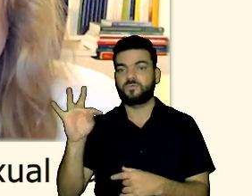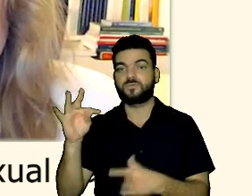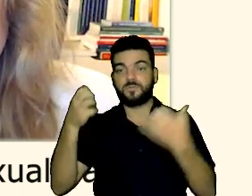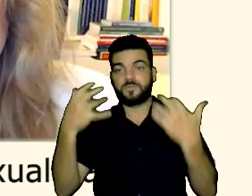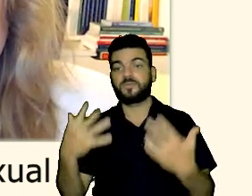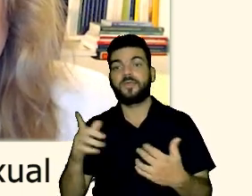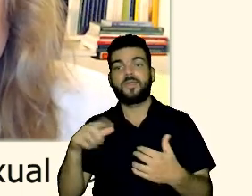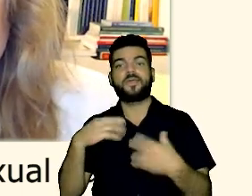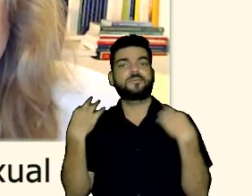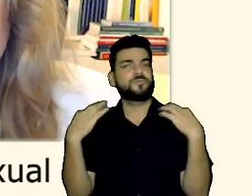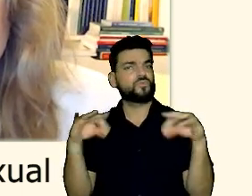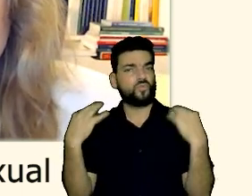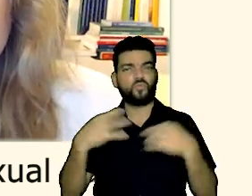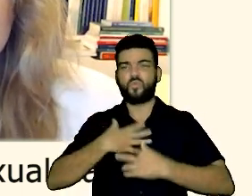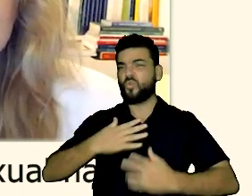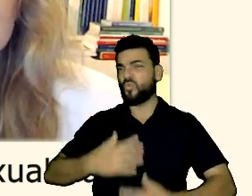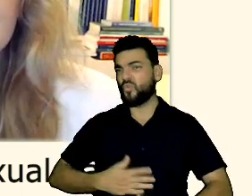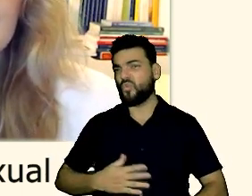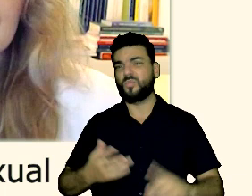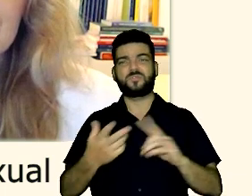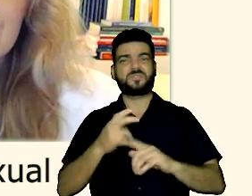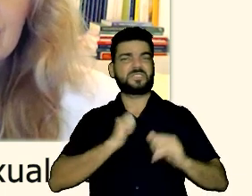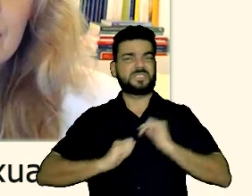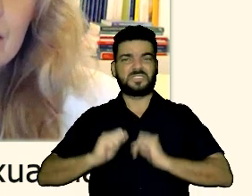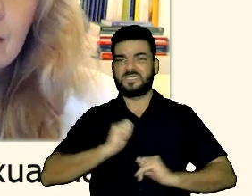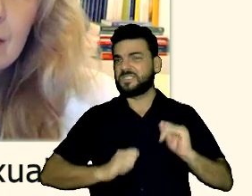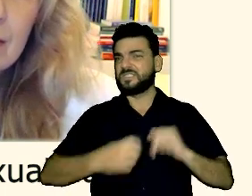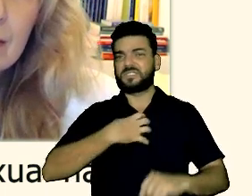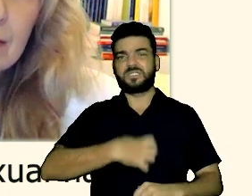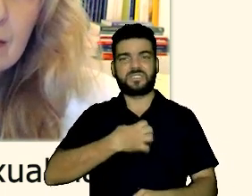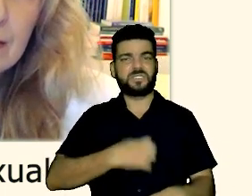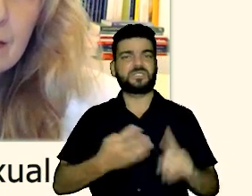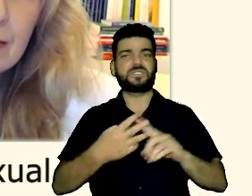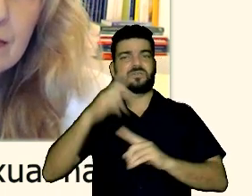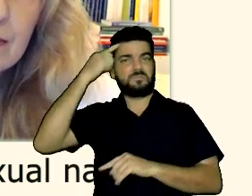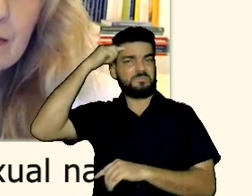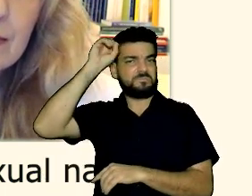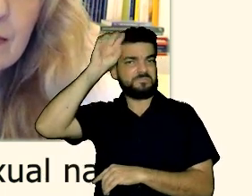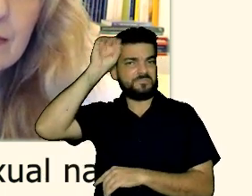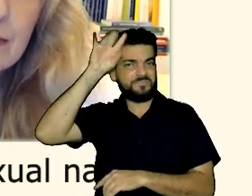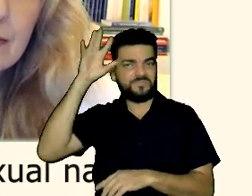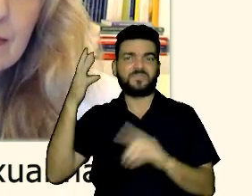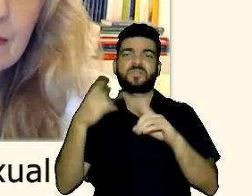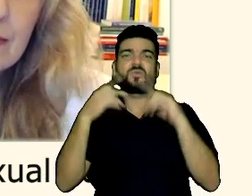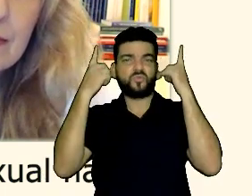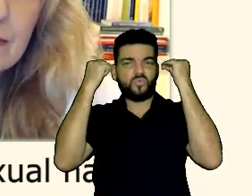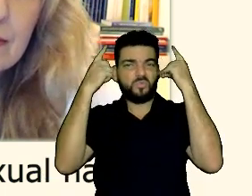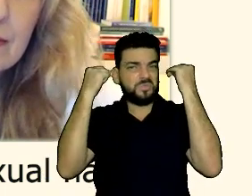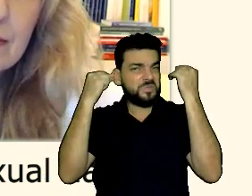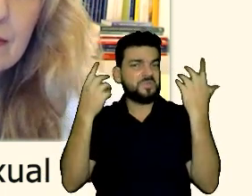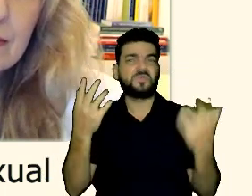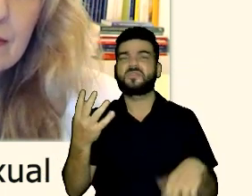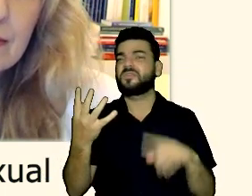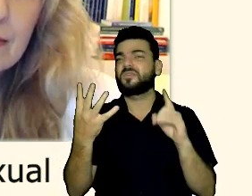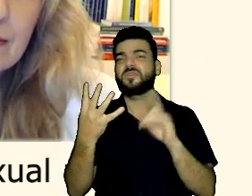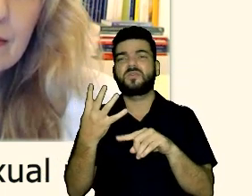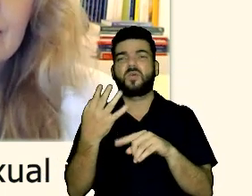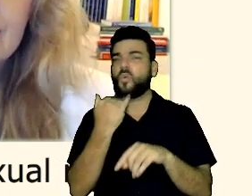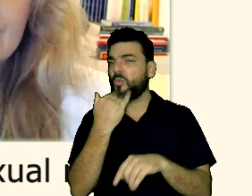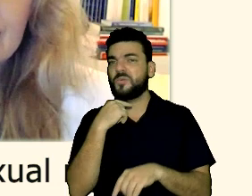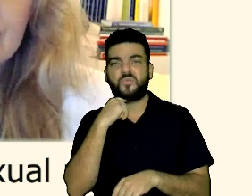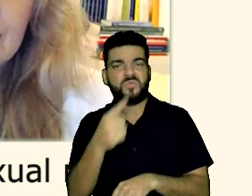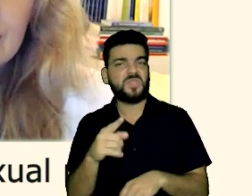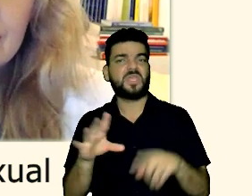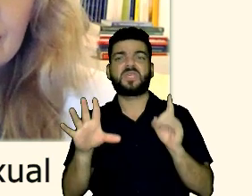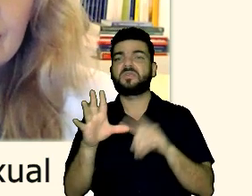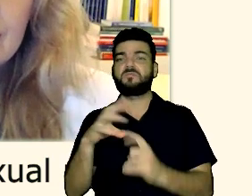que o burnout traz é dores musculares, muita angústia, dor de cabeça, distúrbios do